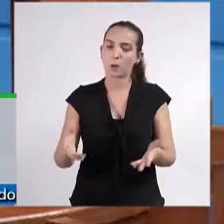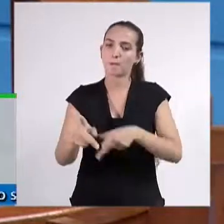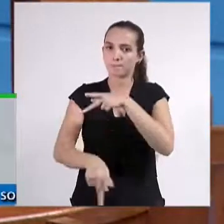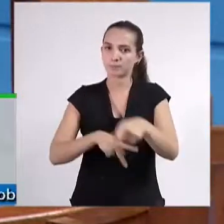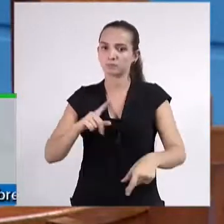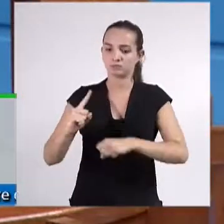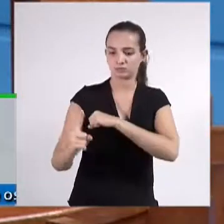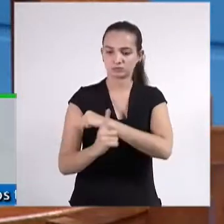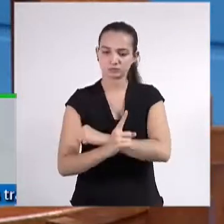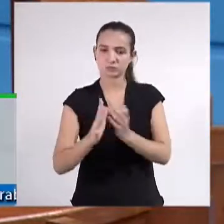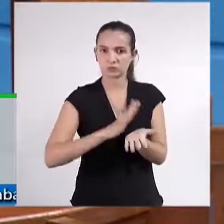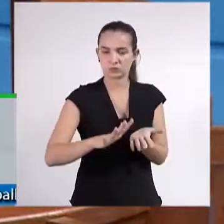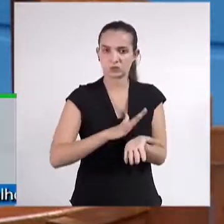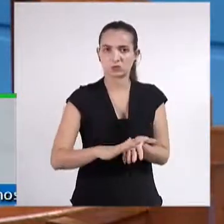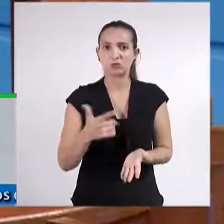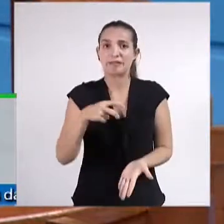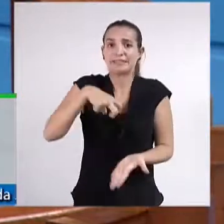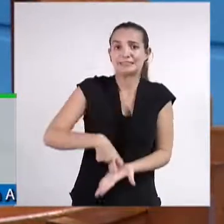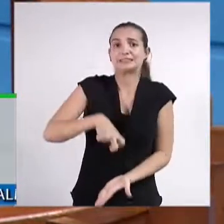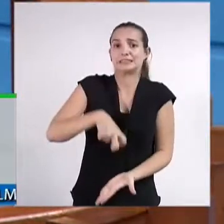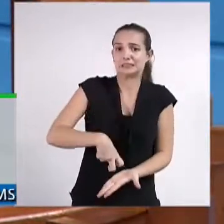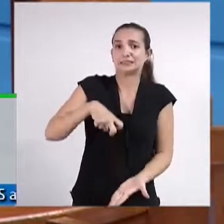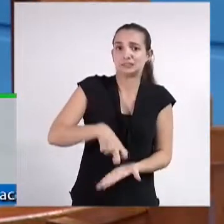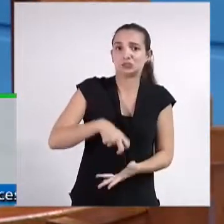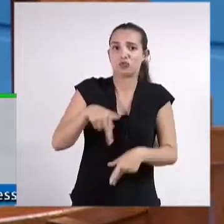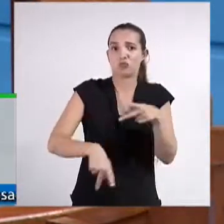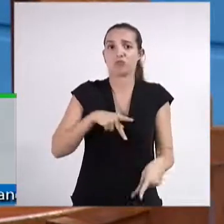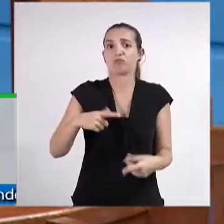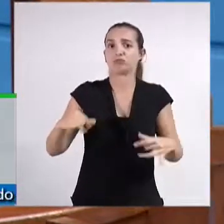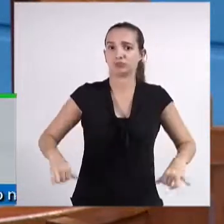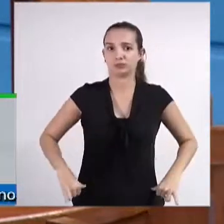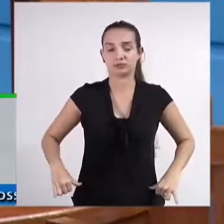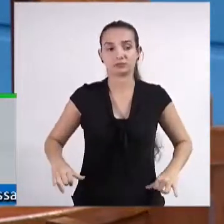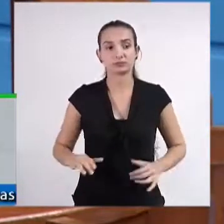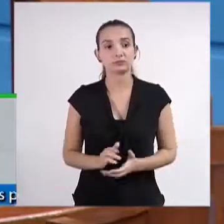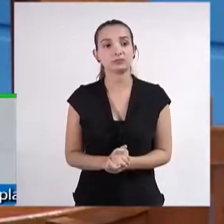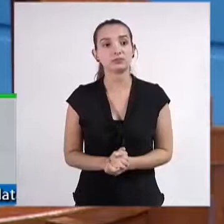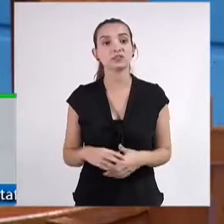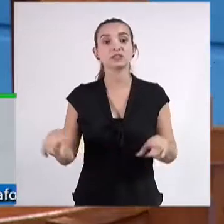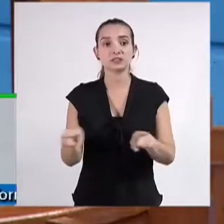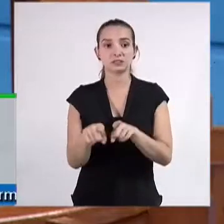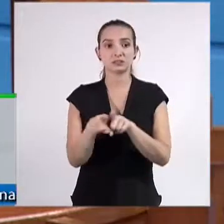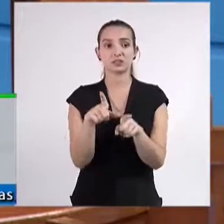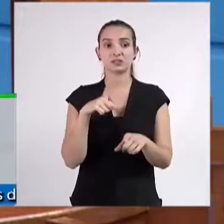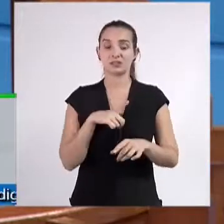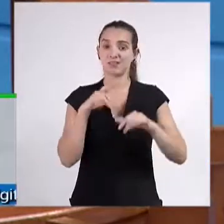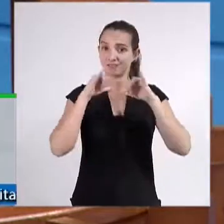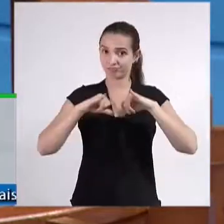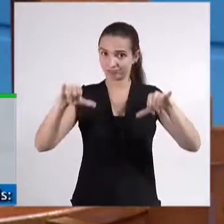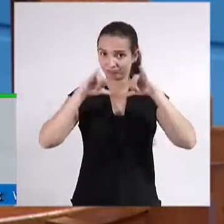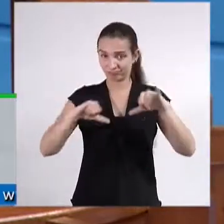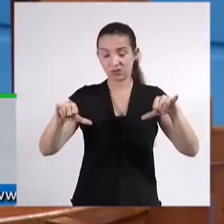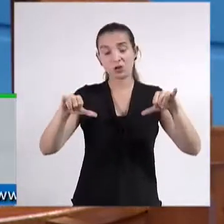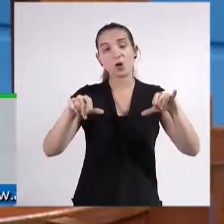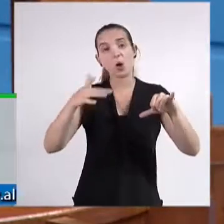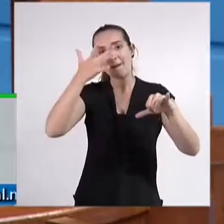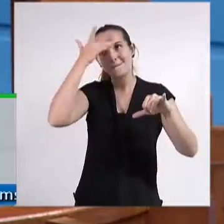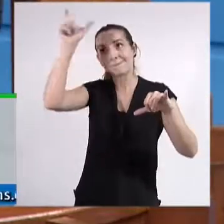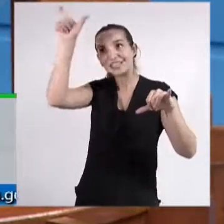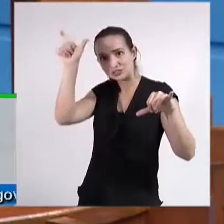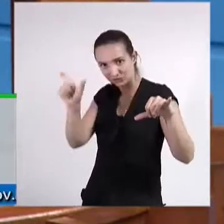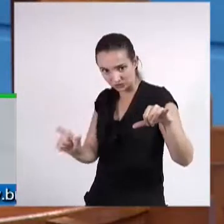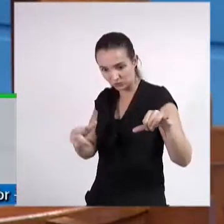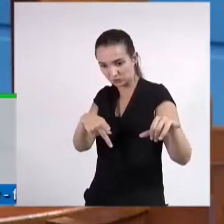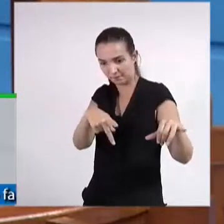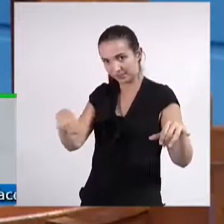consumidor não se sinta penalizado. A despeito das declarações do presidente da Energisa de que